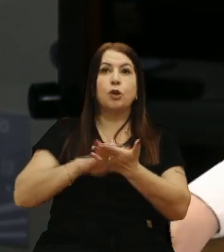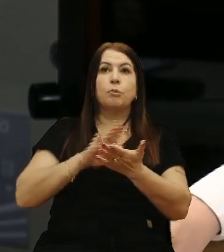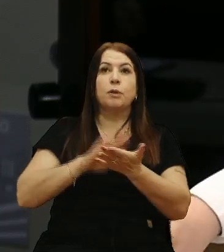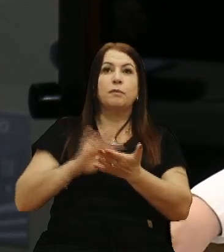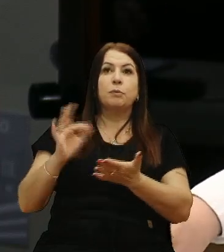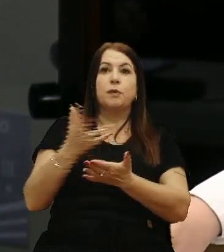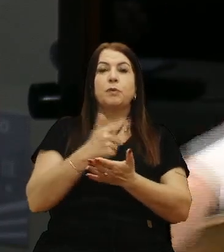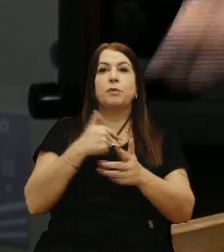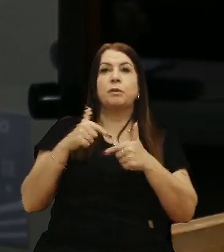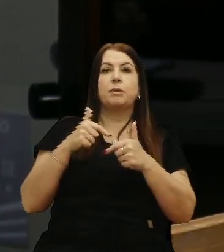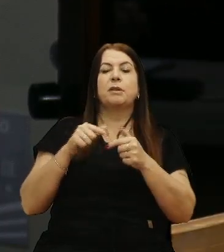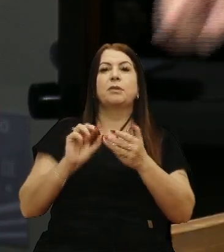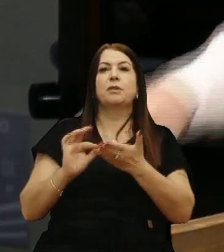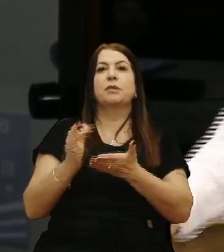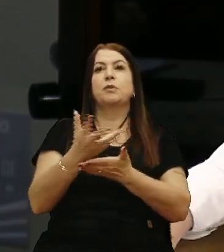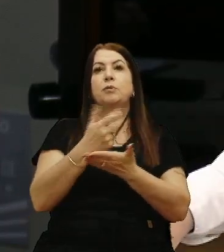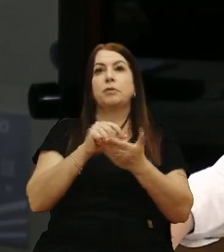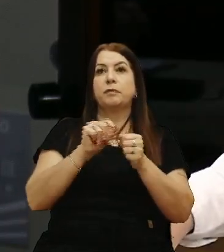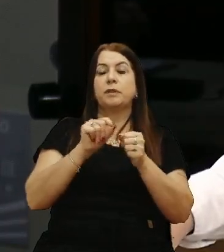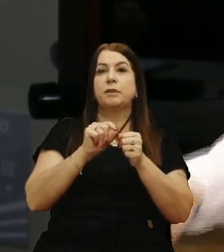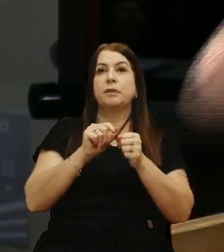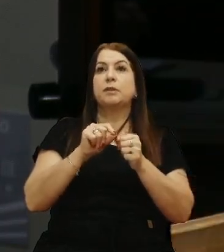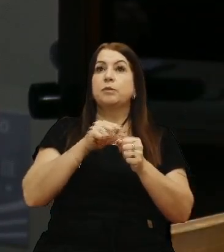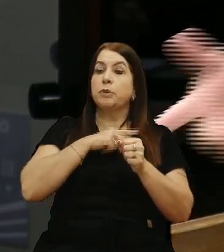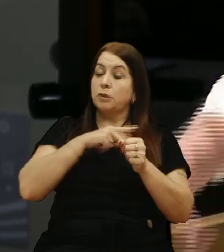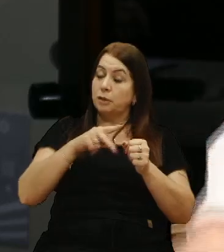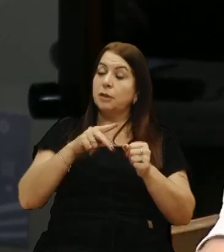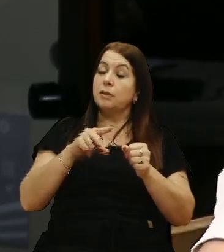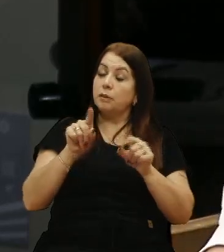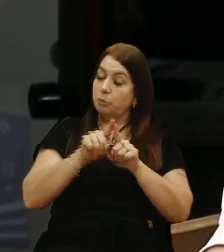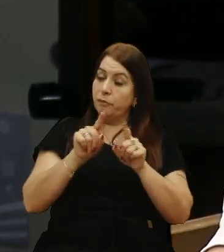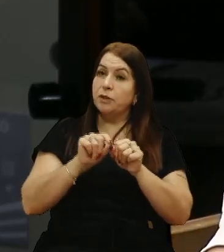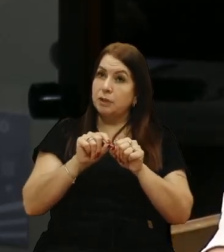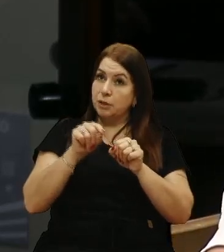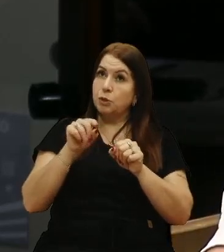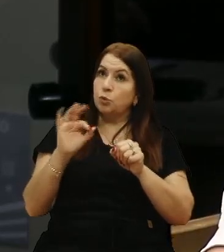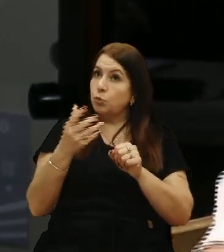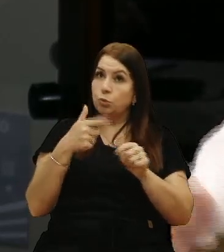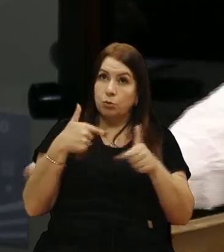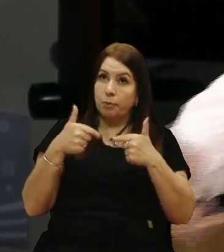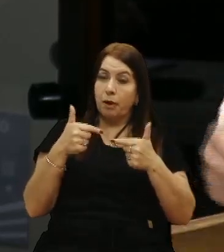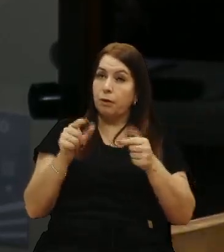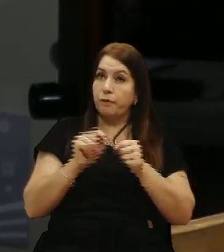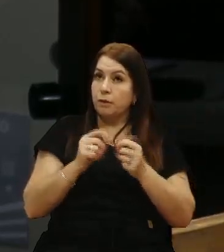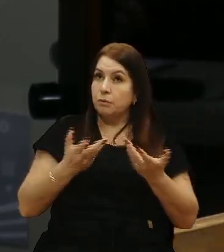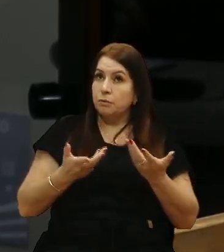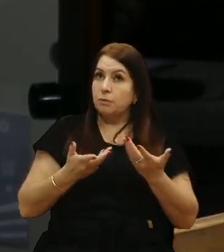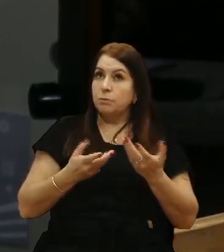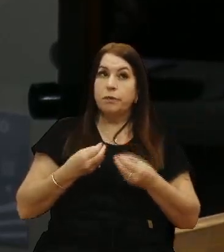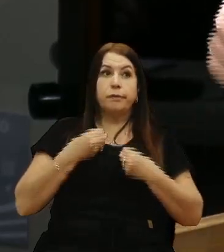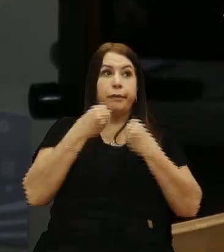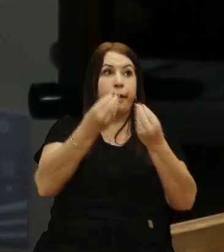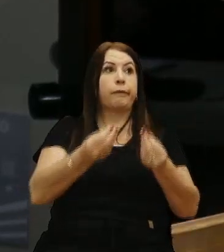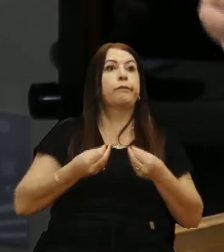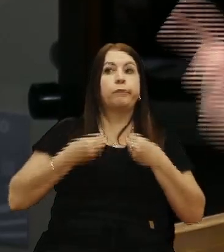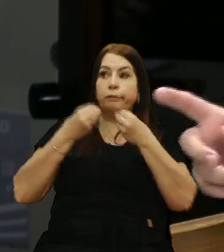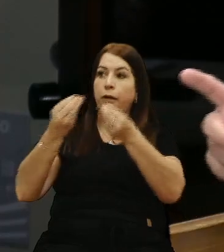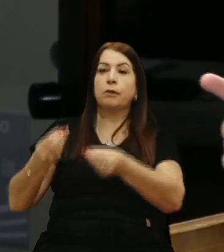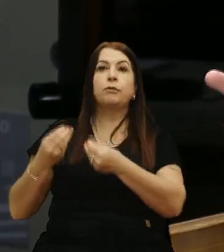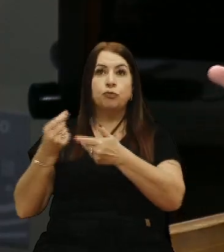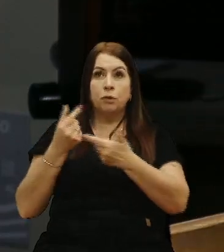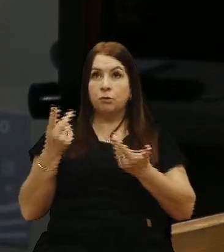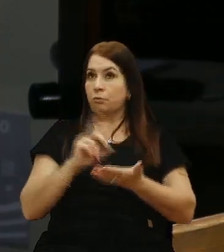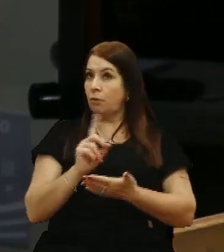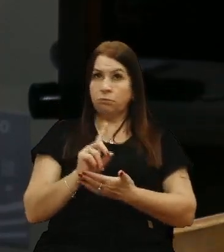todo o serviço que a Codeca fazia. E é isso mesmo que o presidente da Codeca tem que fazer, cobrar por todo o serviço que presta. porque senão tem que ficar doando dinheiro, dando dinheiro, dando dinheiro.